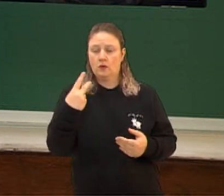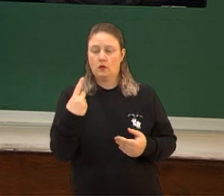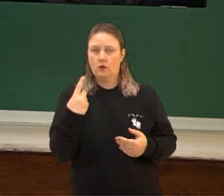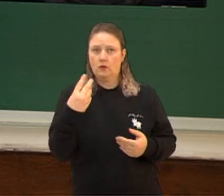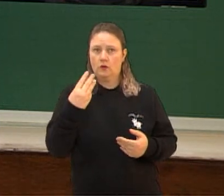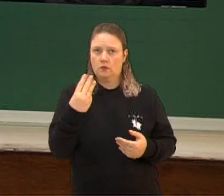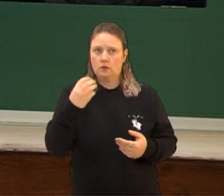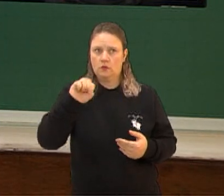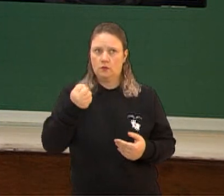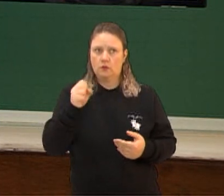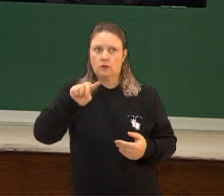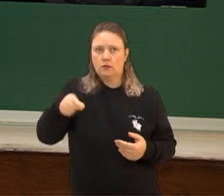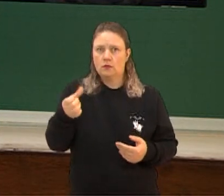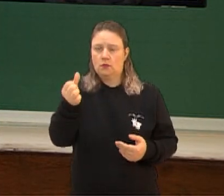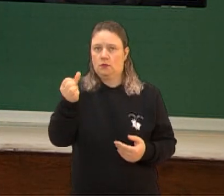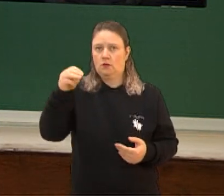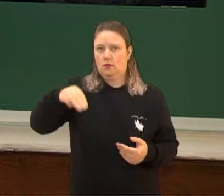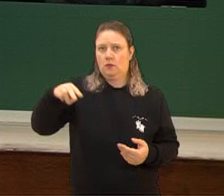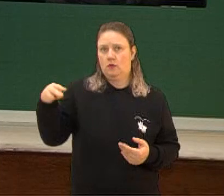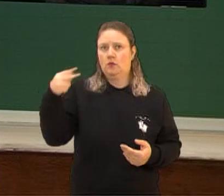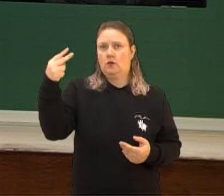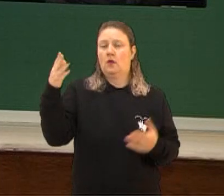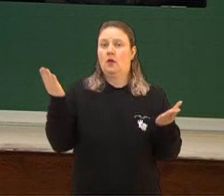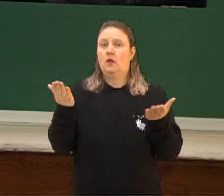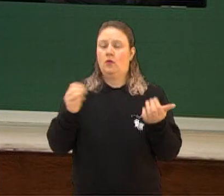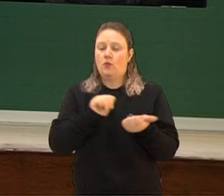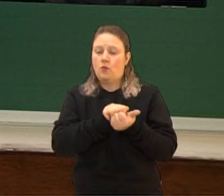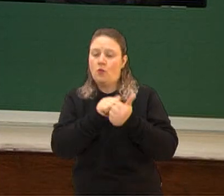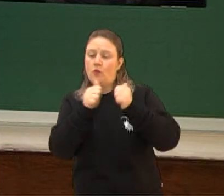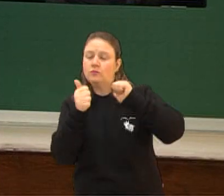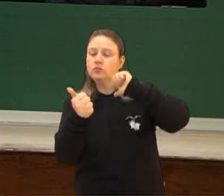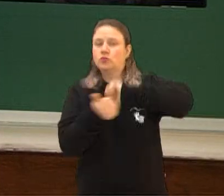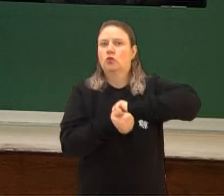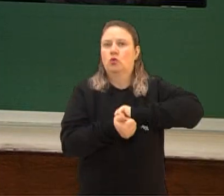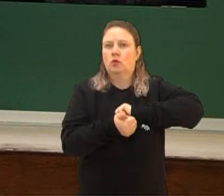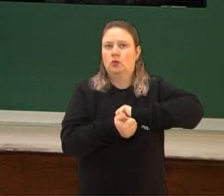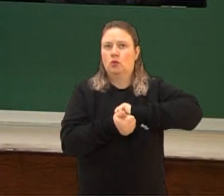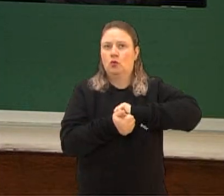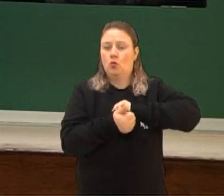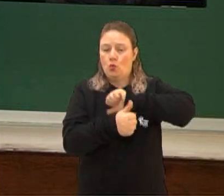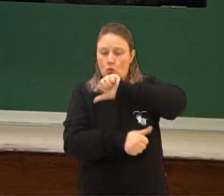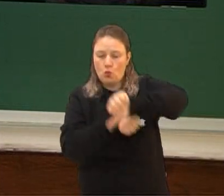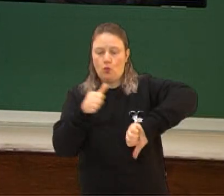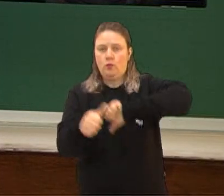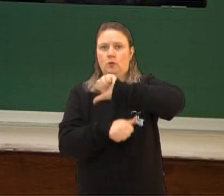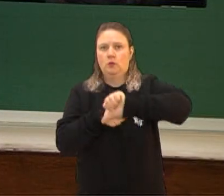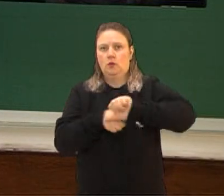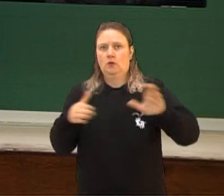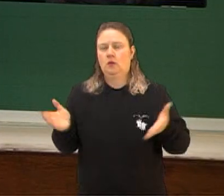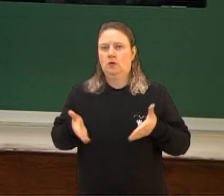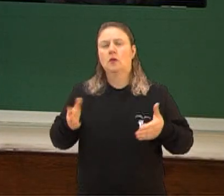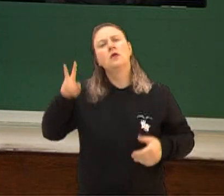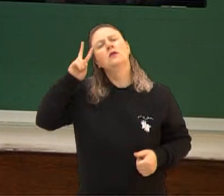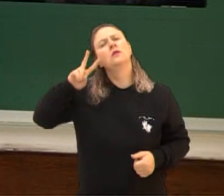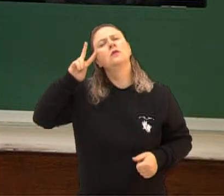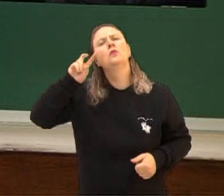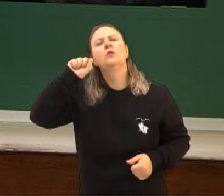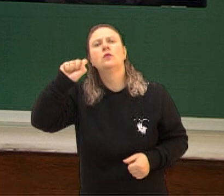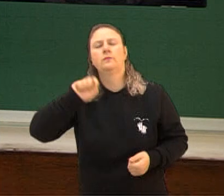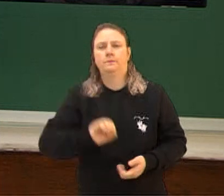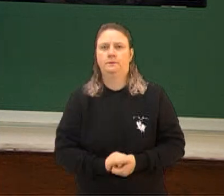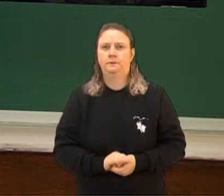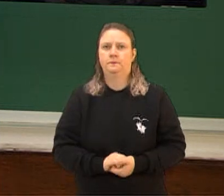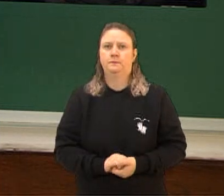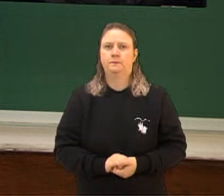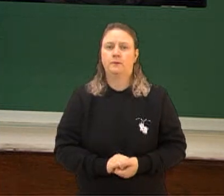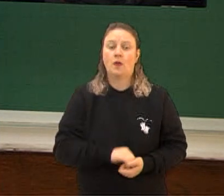fazer, né? Eu tenho que converter os meus centímetros quadrados em metros quadrados. O que você tem que lembrar aqui é,